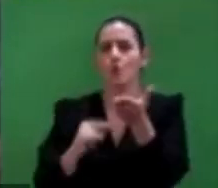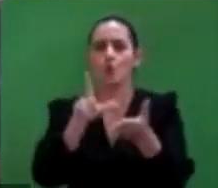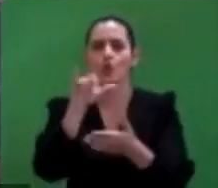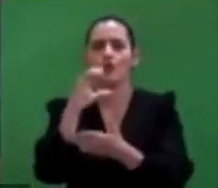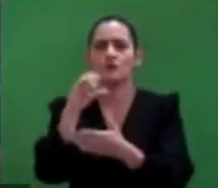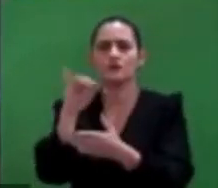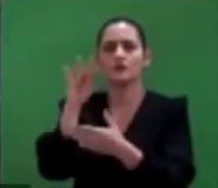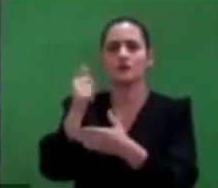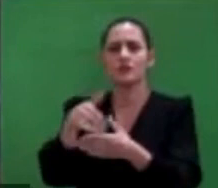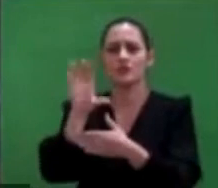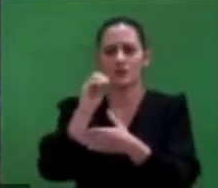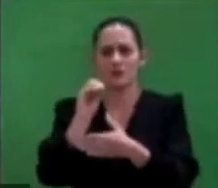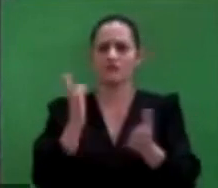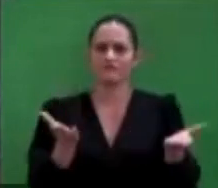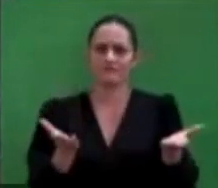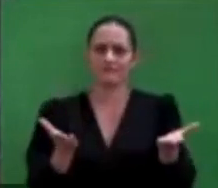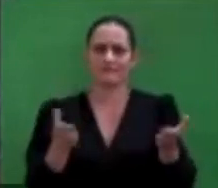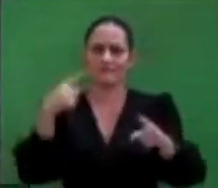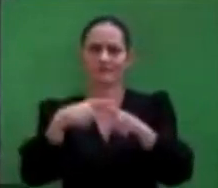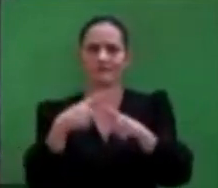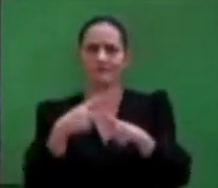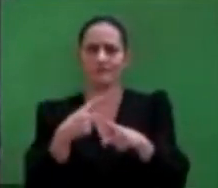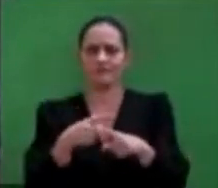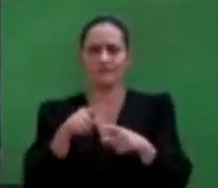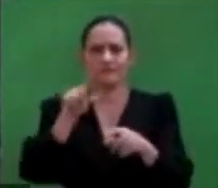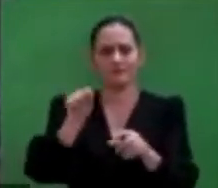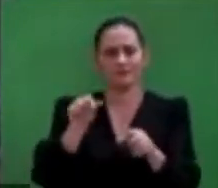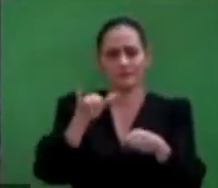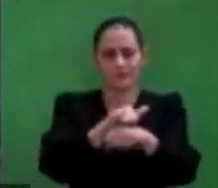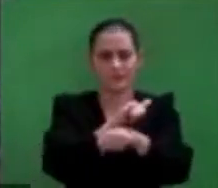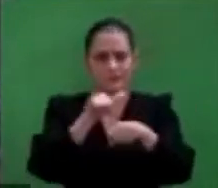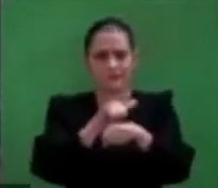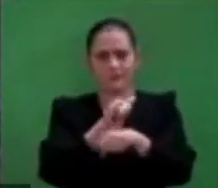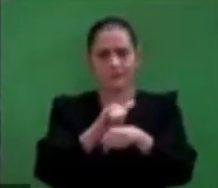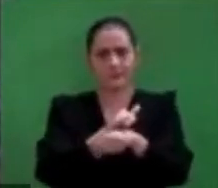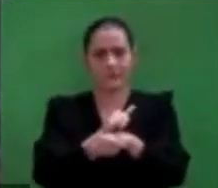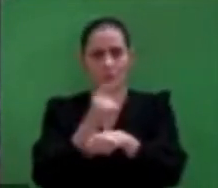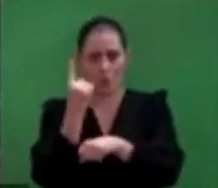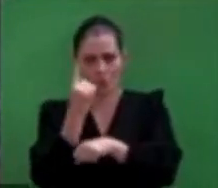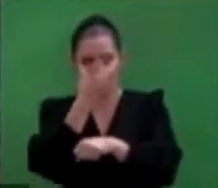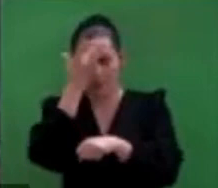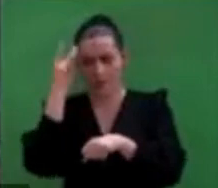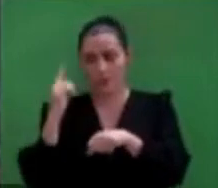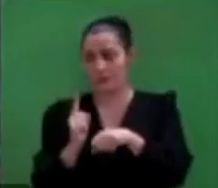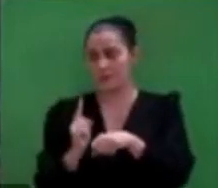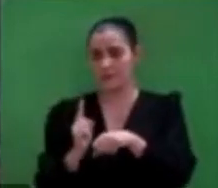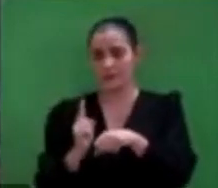Registro de preço. Através de pregão eletrônico, alguém vai lá e vai ganhar. Vai